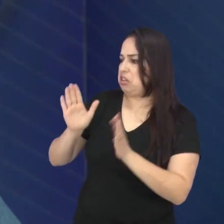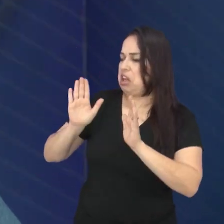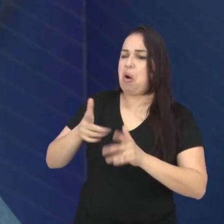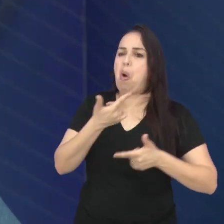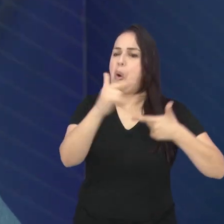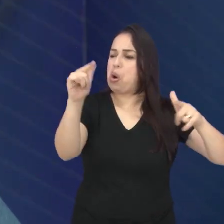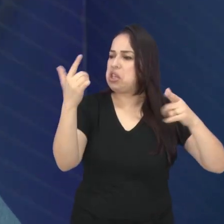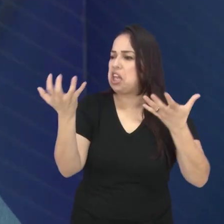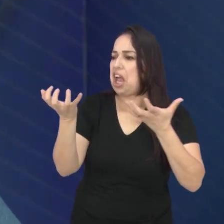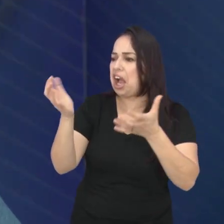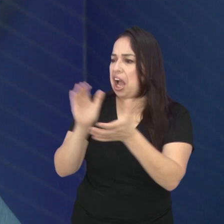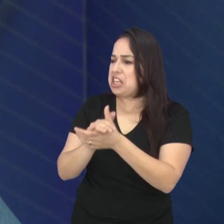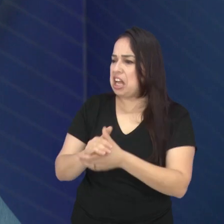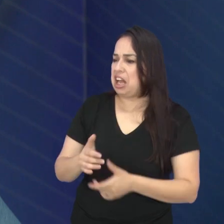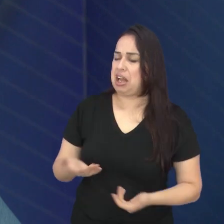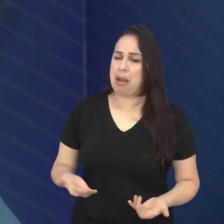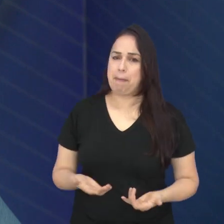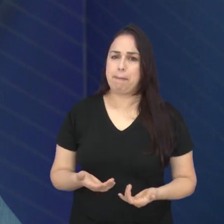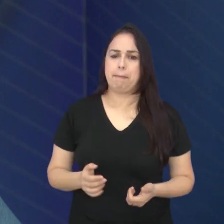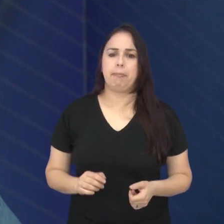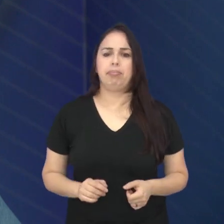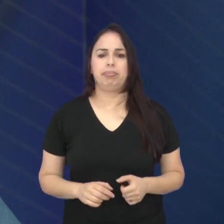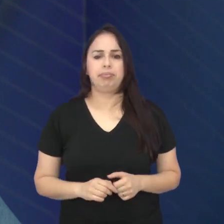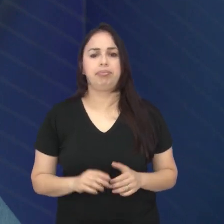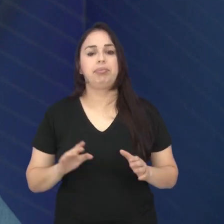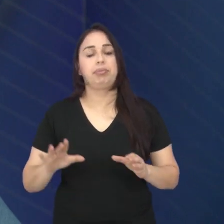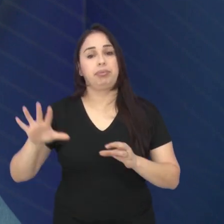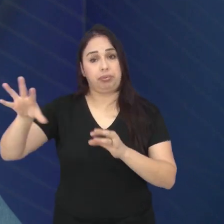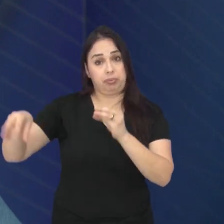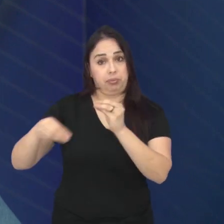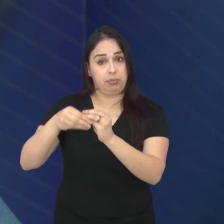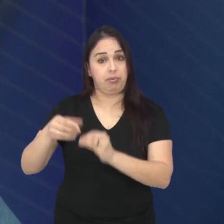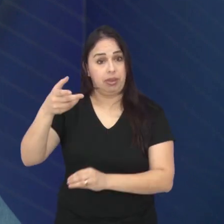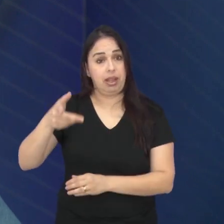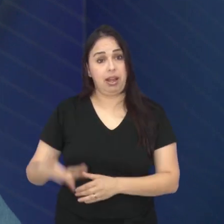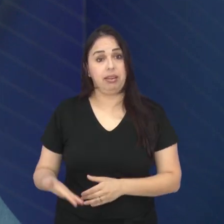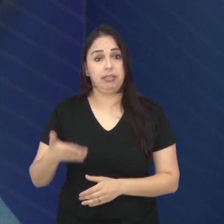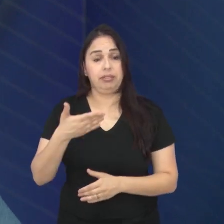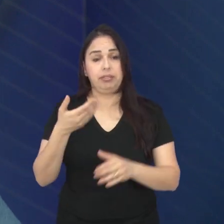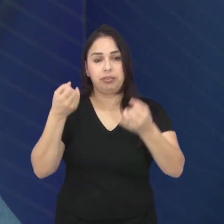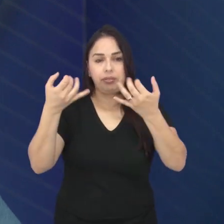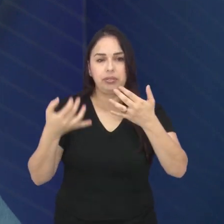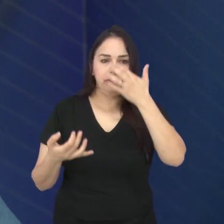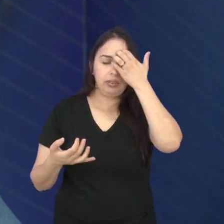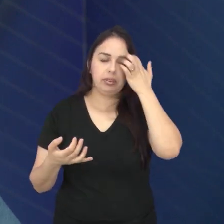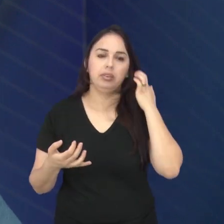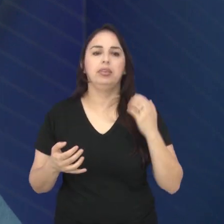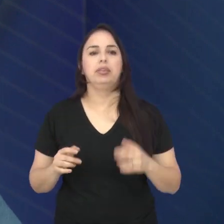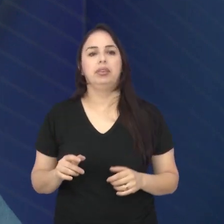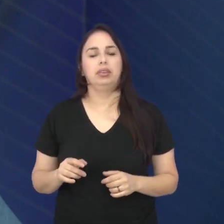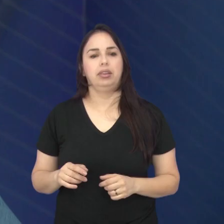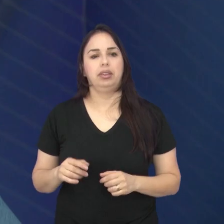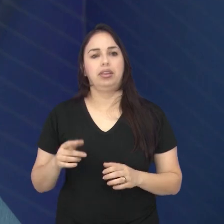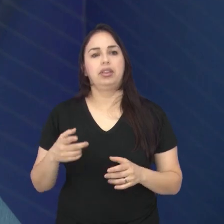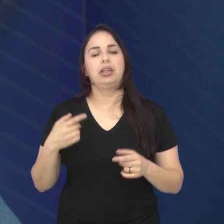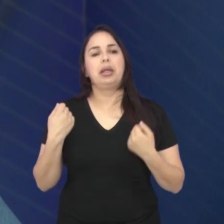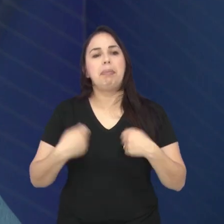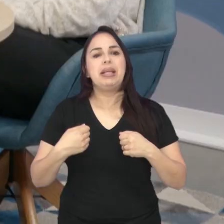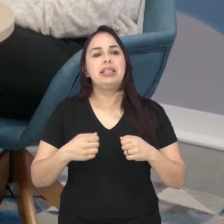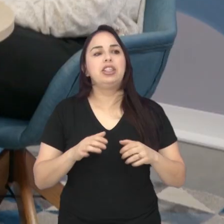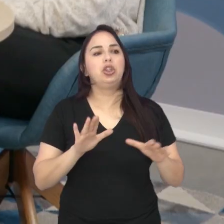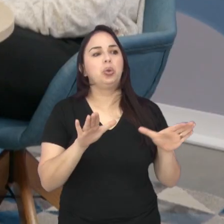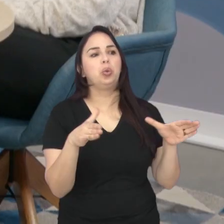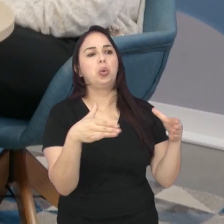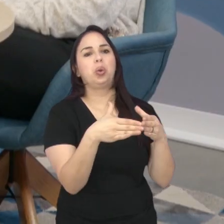são frases muito comuns que se utilizam. E pegando o gancho da Larissa, que ela falou sobre é importante ter uma rede, uma